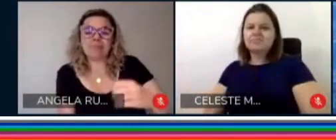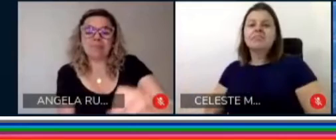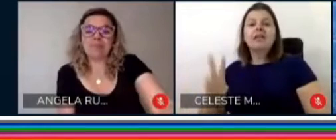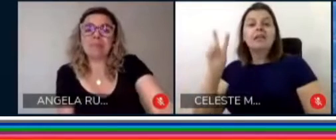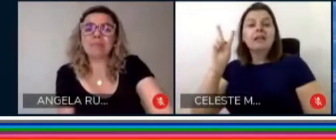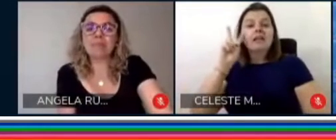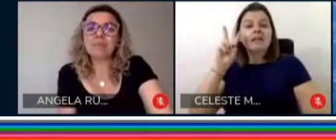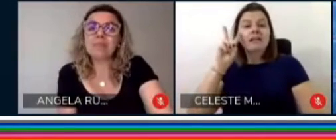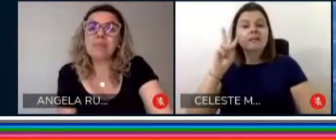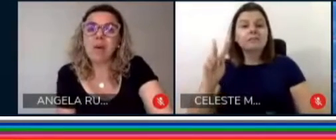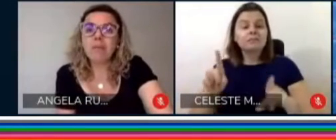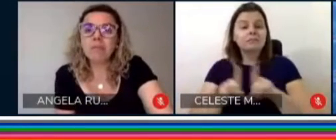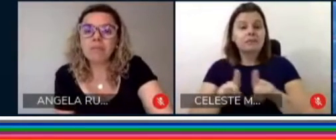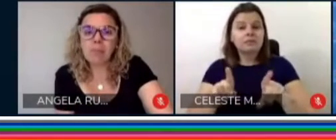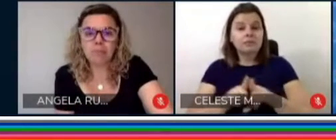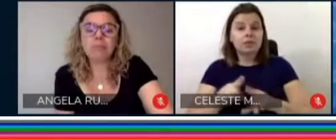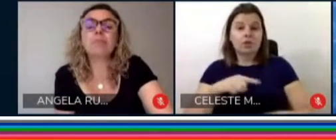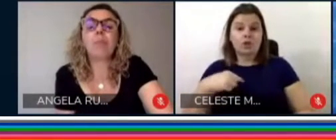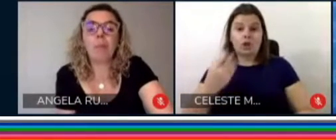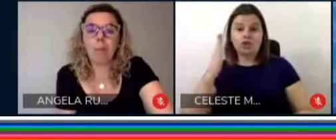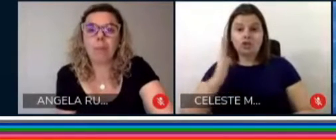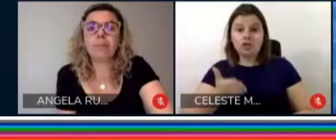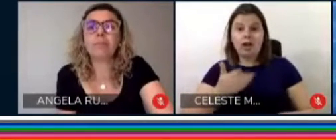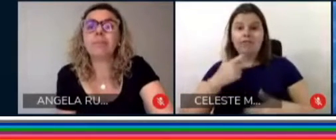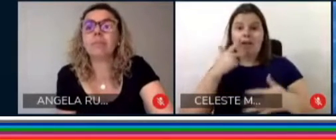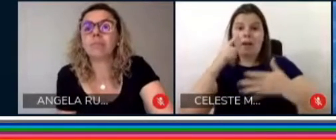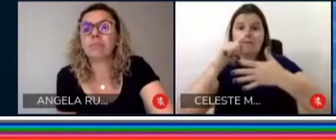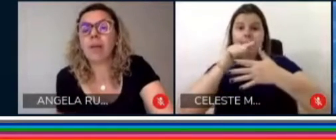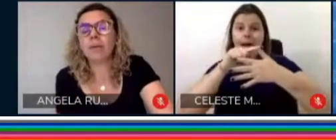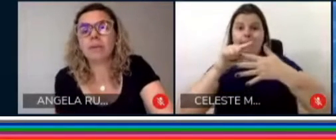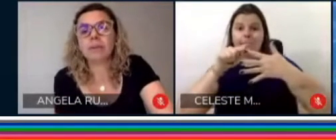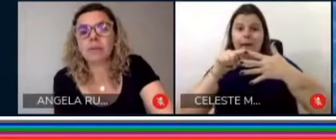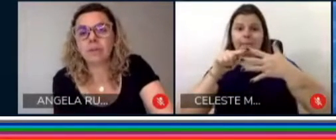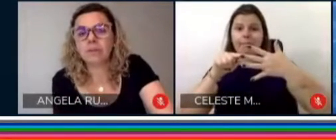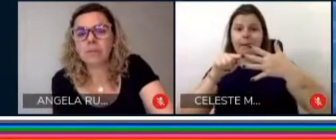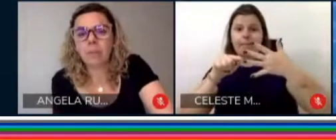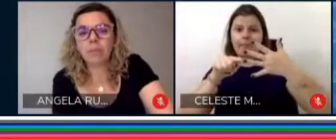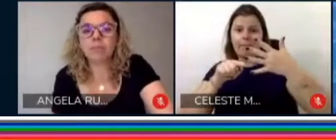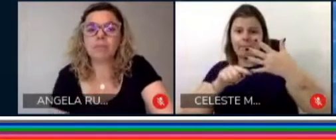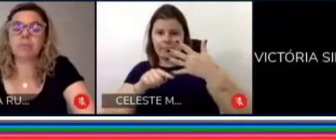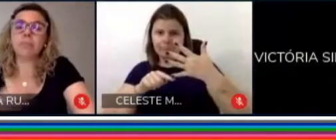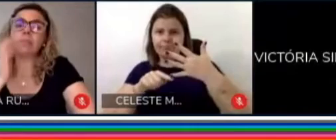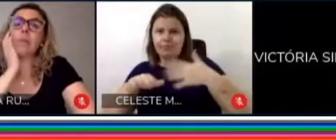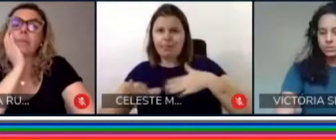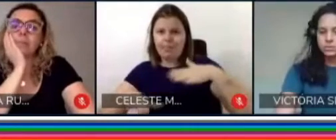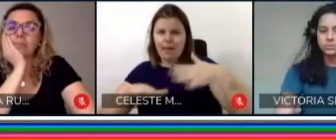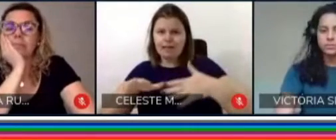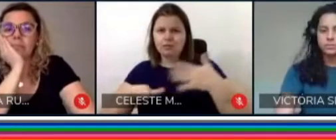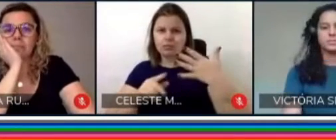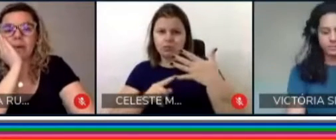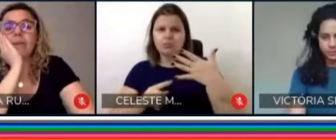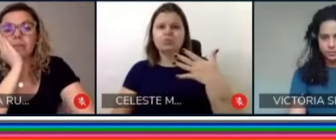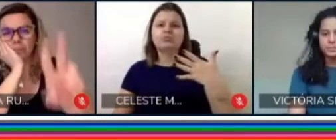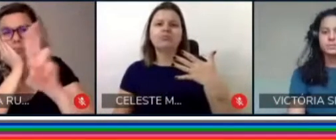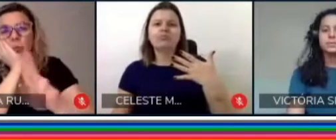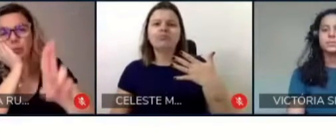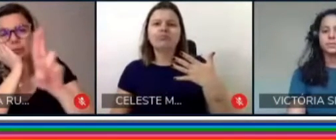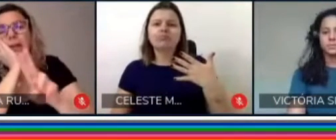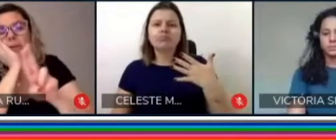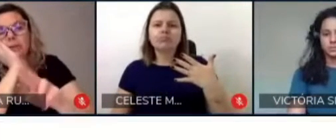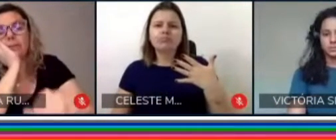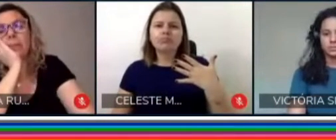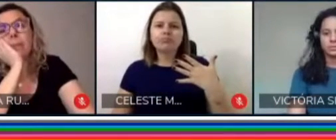Lembrando que nós fomos até o 5º passo, né, que é usar, que é deixa eu voltar lá, que eu já esqueci, porque eu